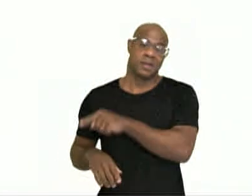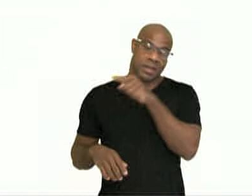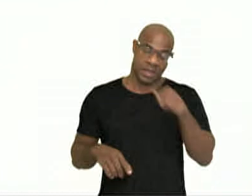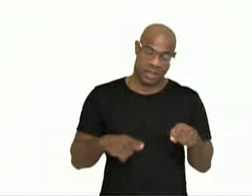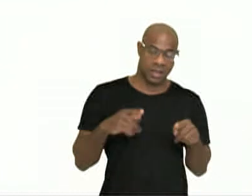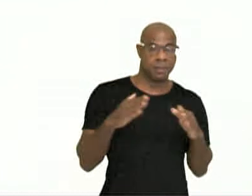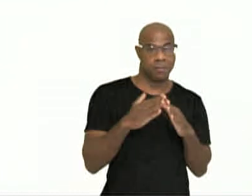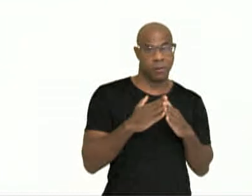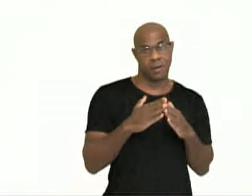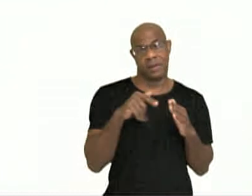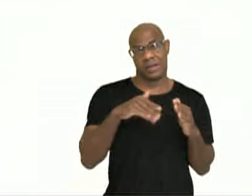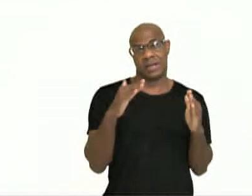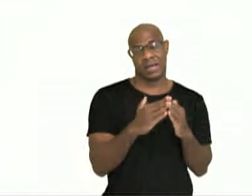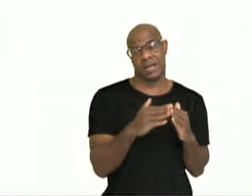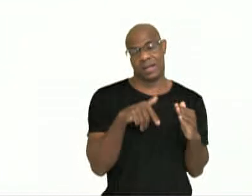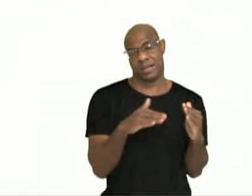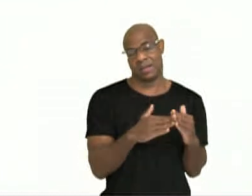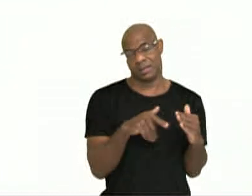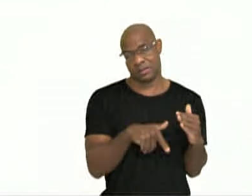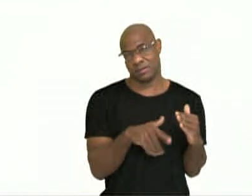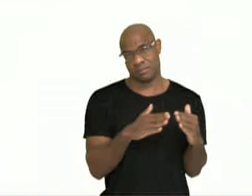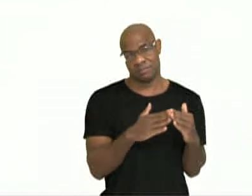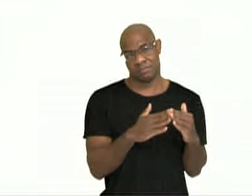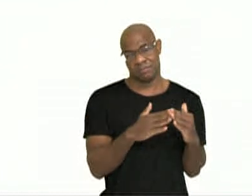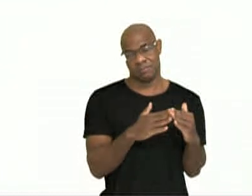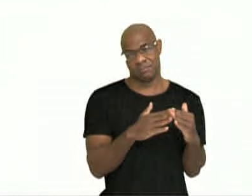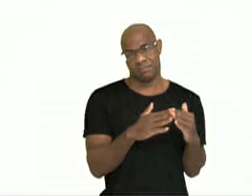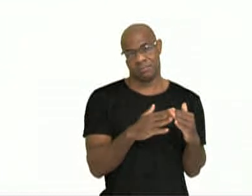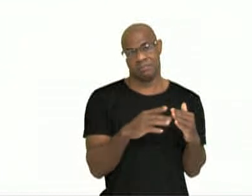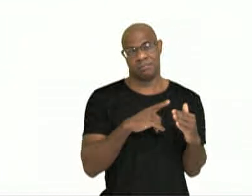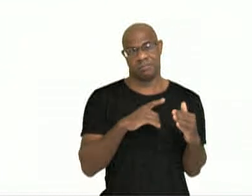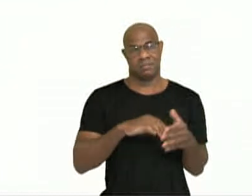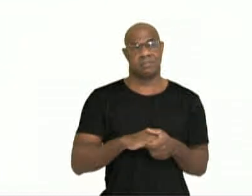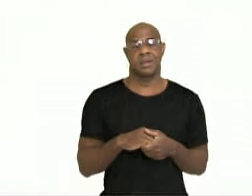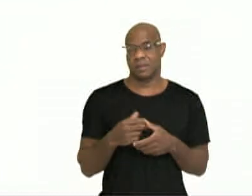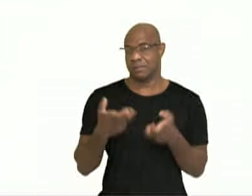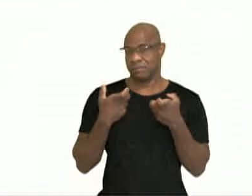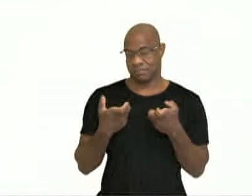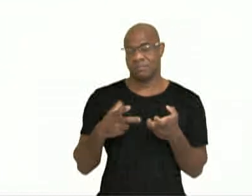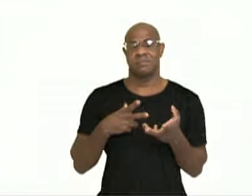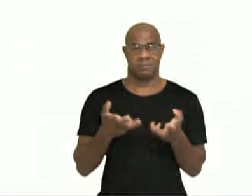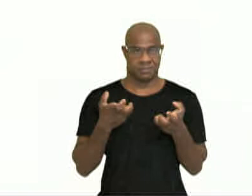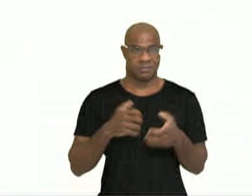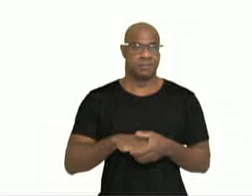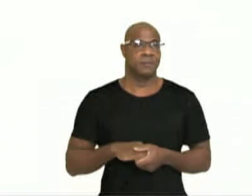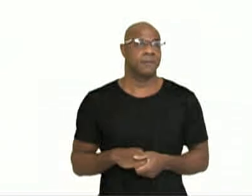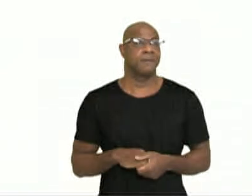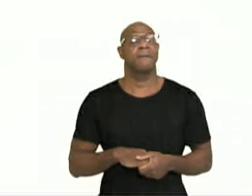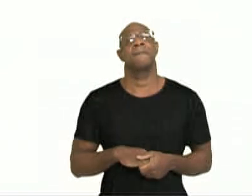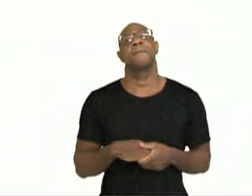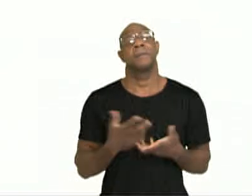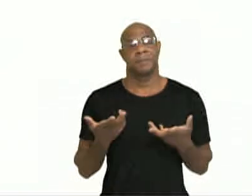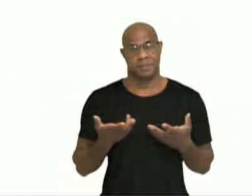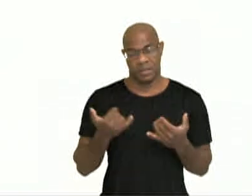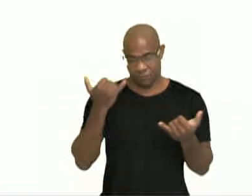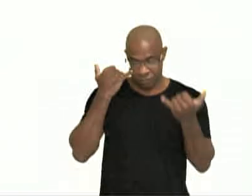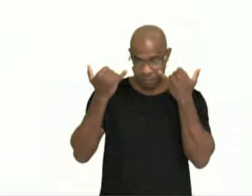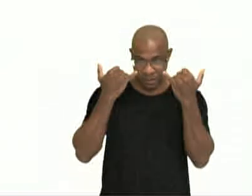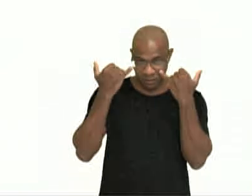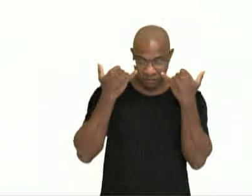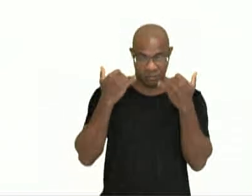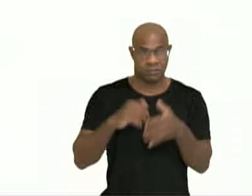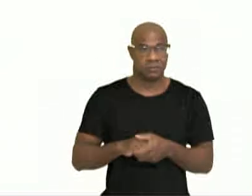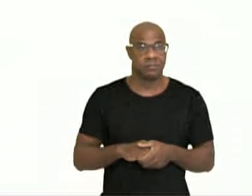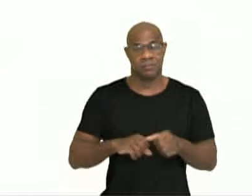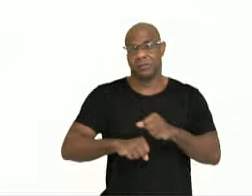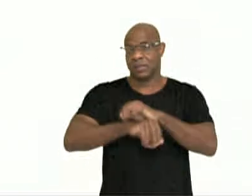essa informação ela não estava explícita no texto, então a gente não tem como falar. Então, pela informação explícita,